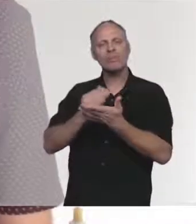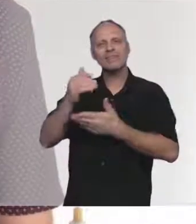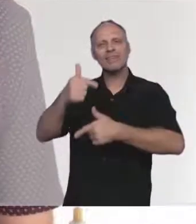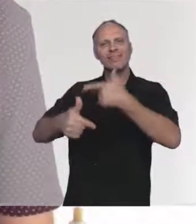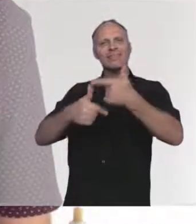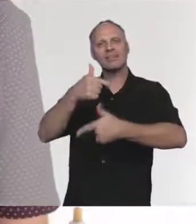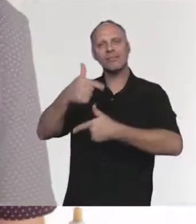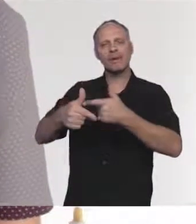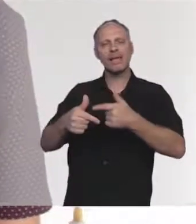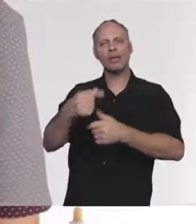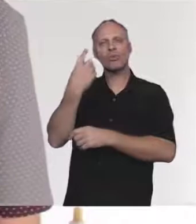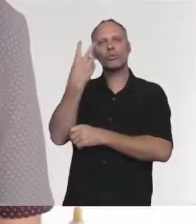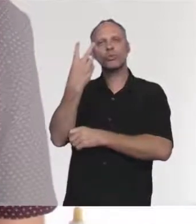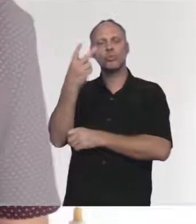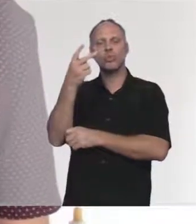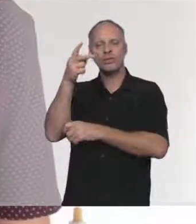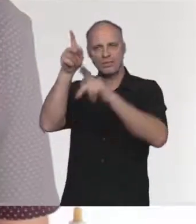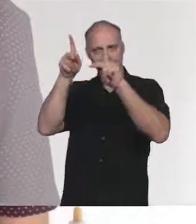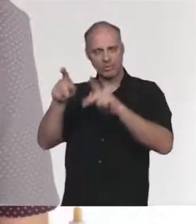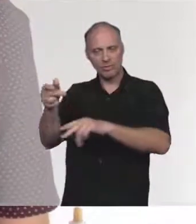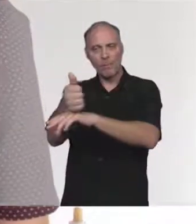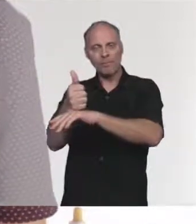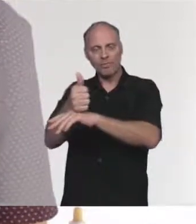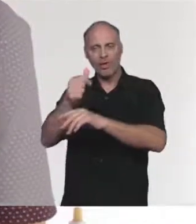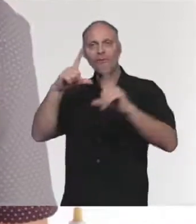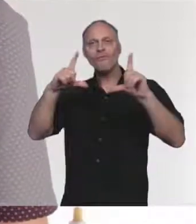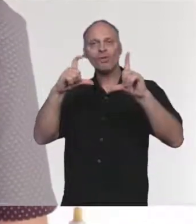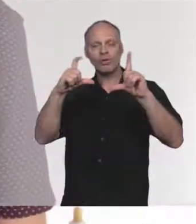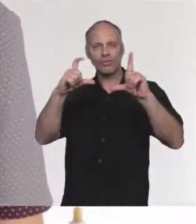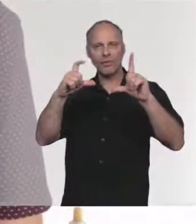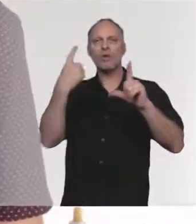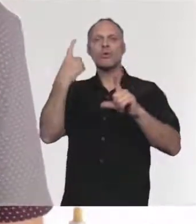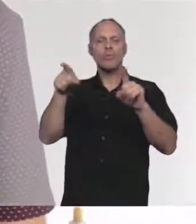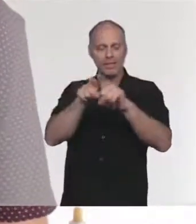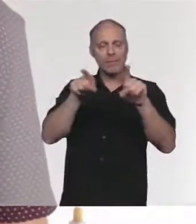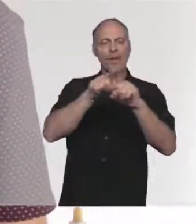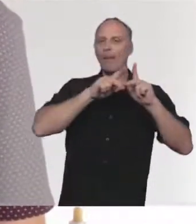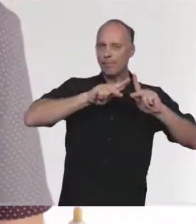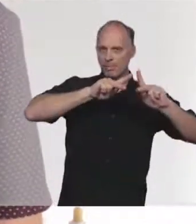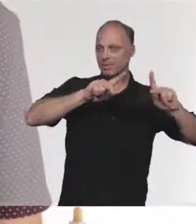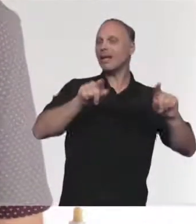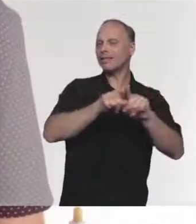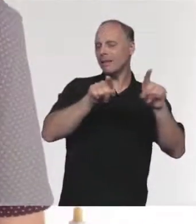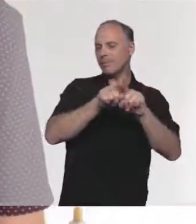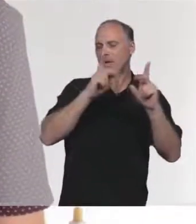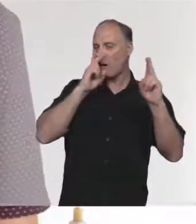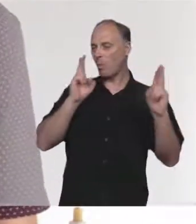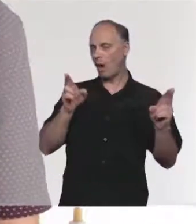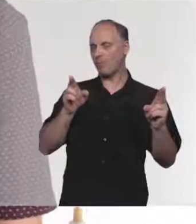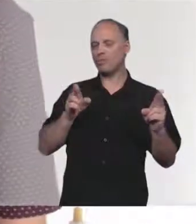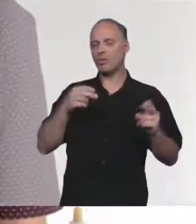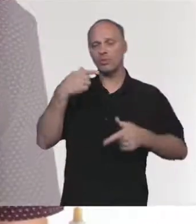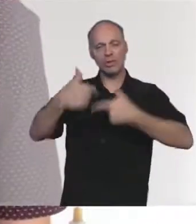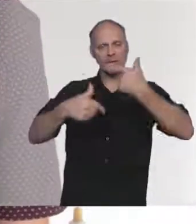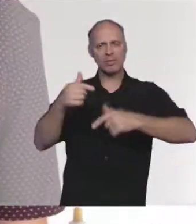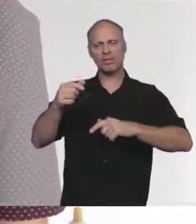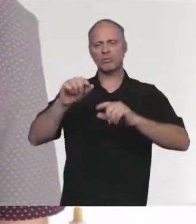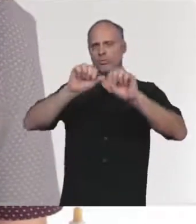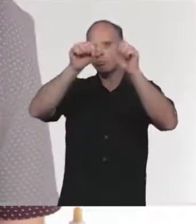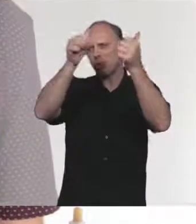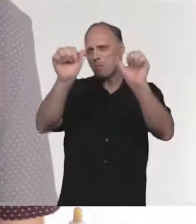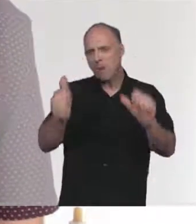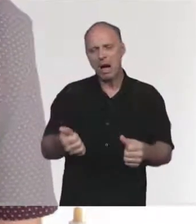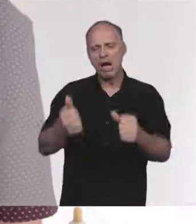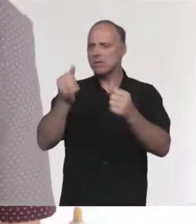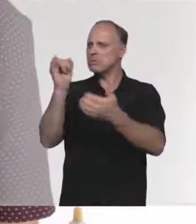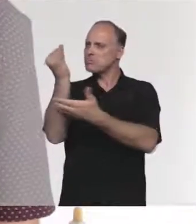eu comecei a trabalhar com 2 fotógrafas. E aí uma delas era publicitária. E como eu estava trabalhando com imagem